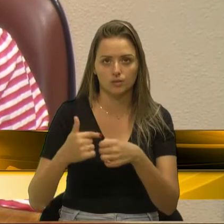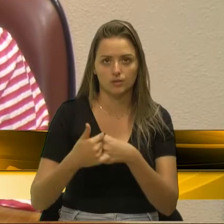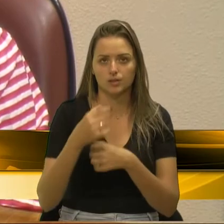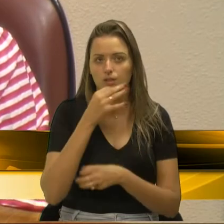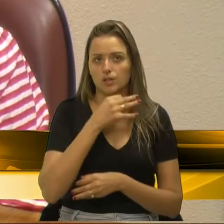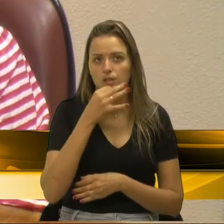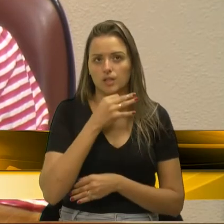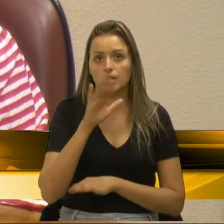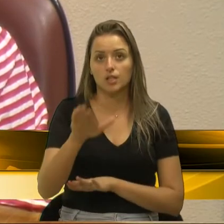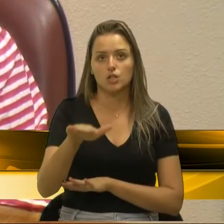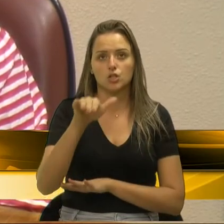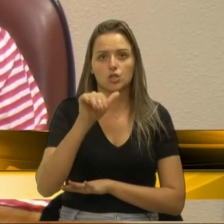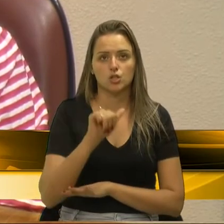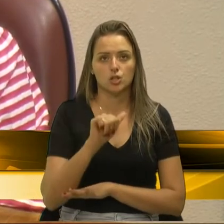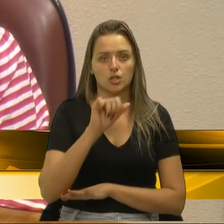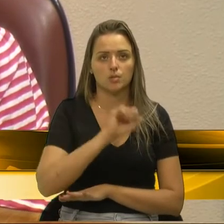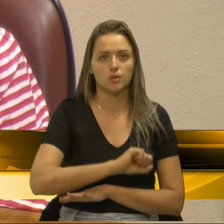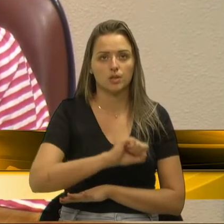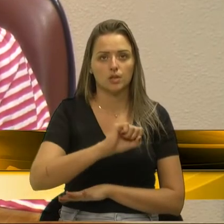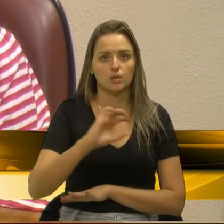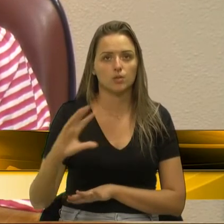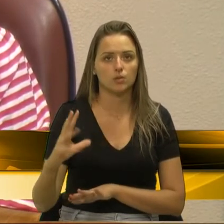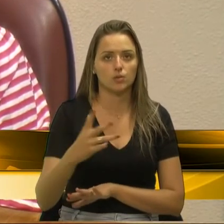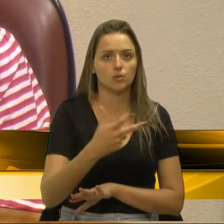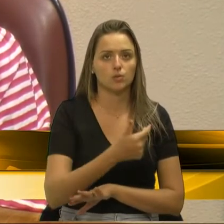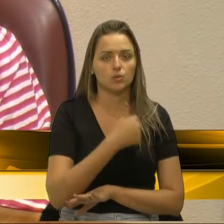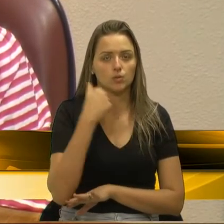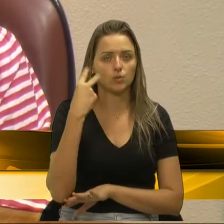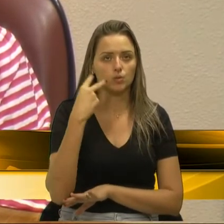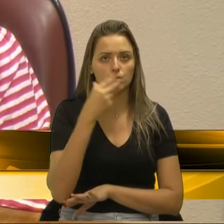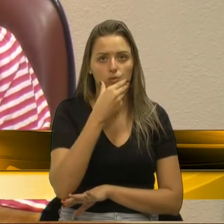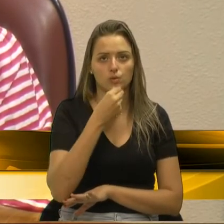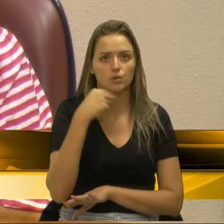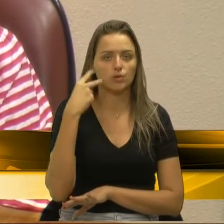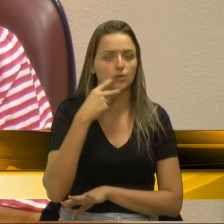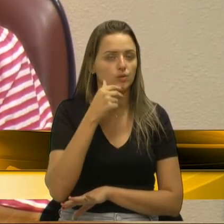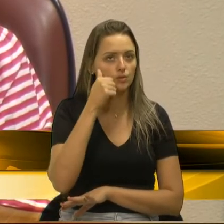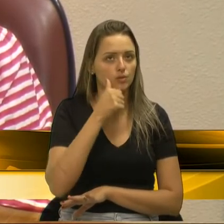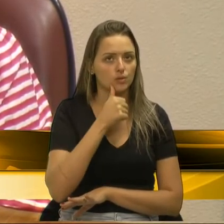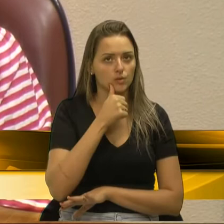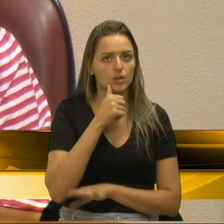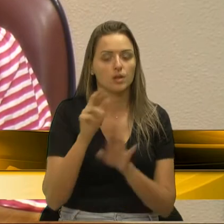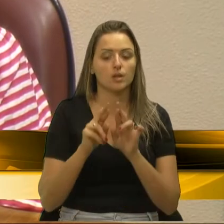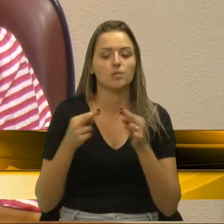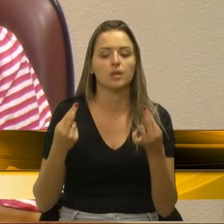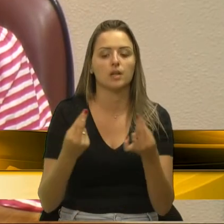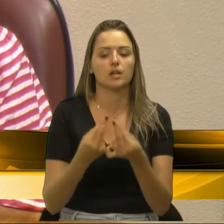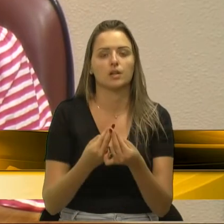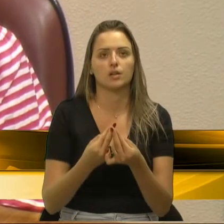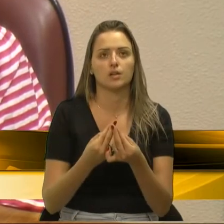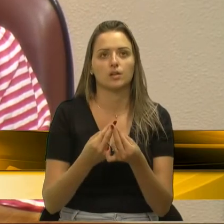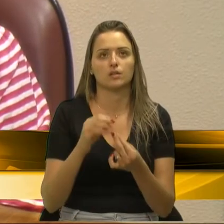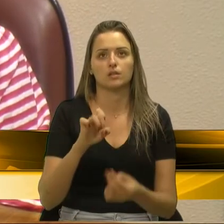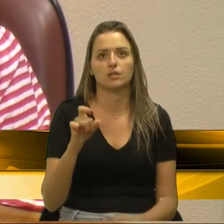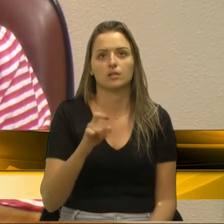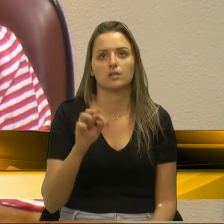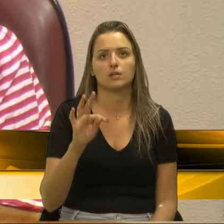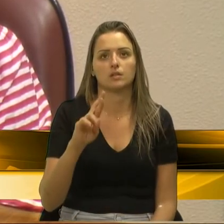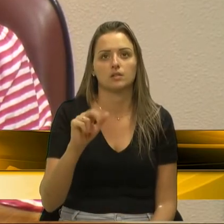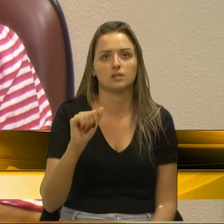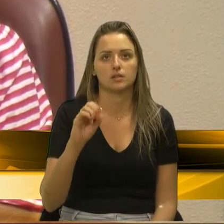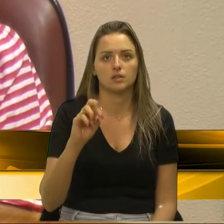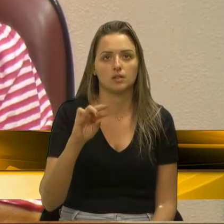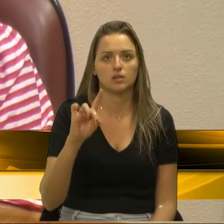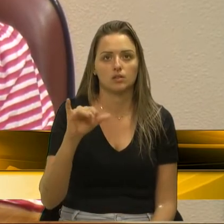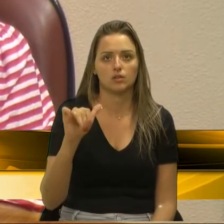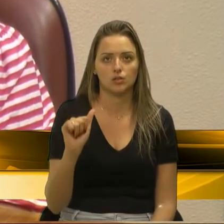Sul, convoca os senhores vereadores e senhoras vereadoras para a sessões extraordinárias que se